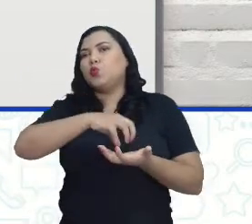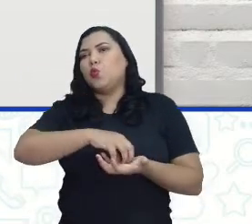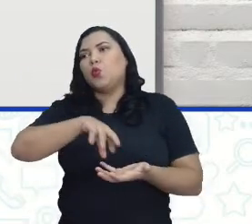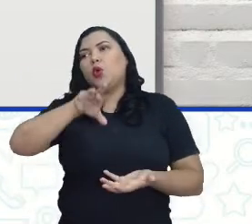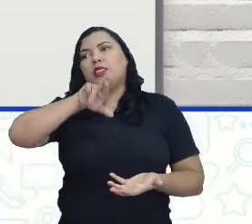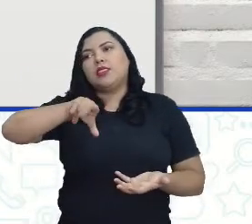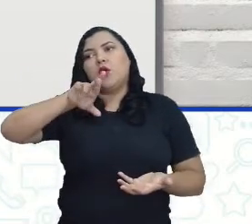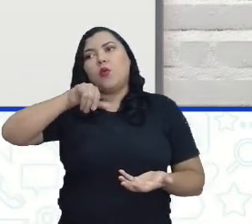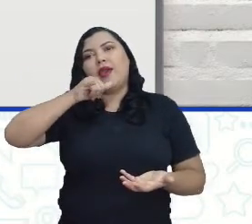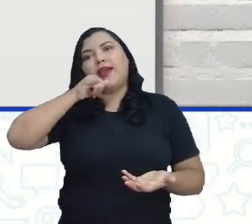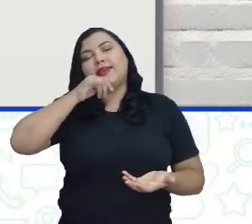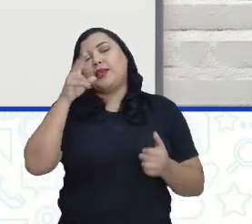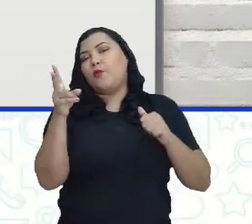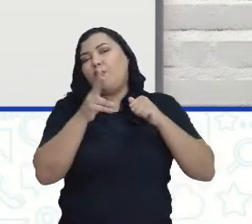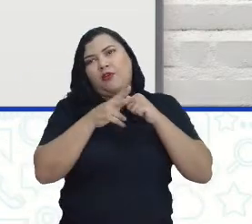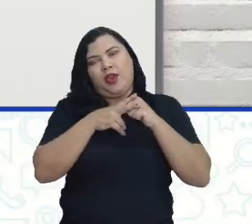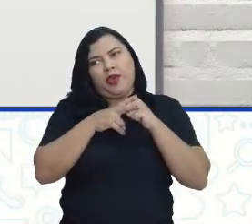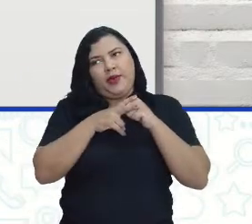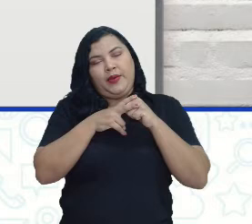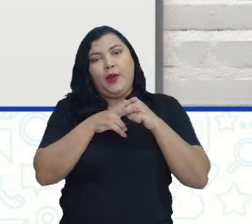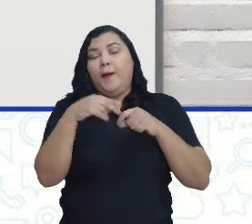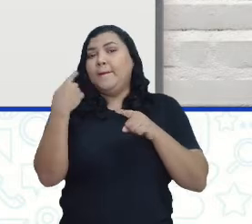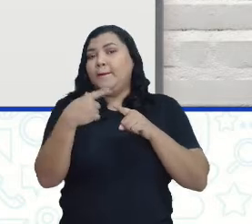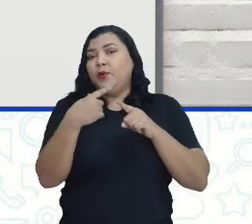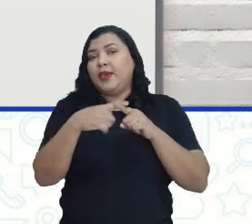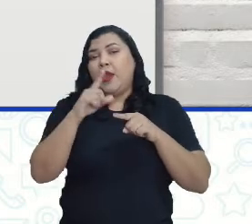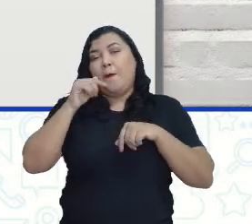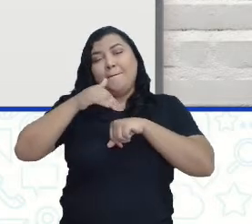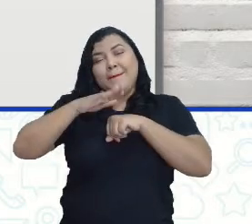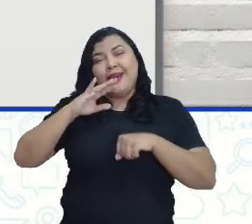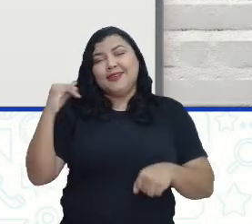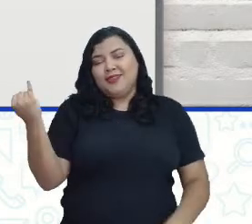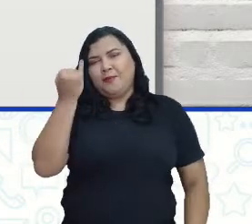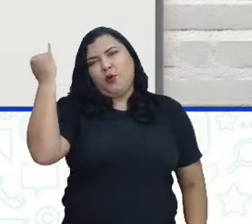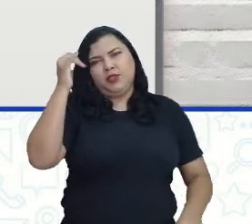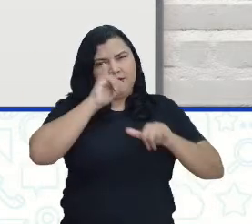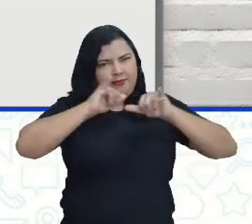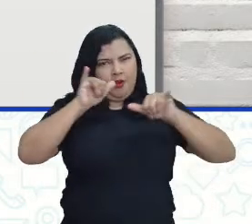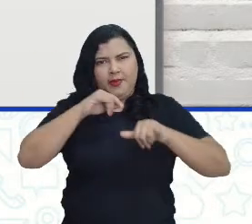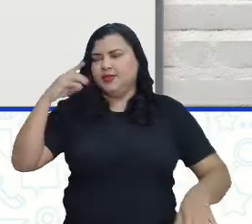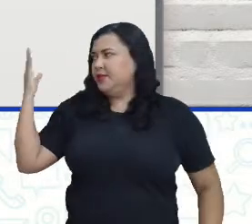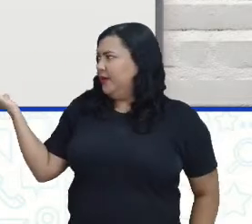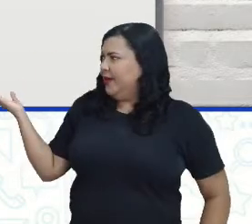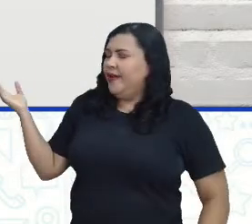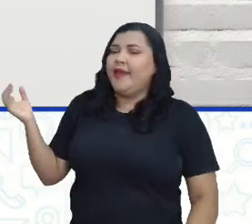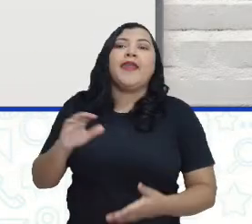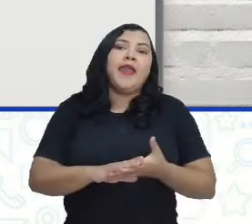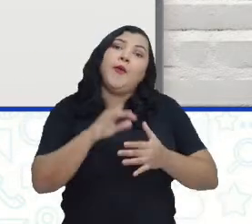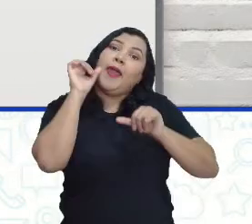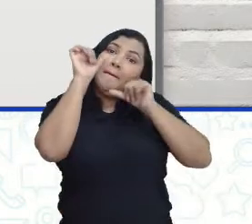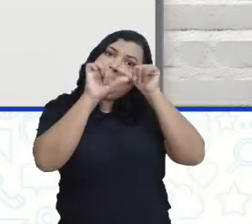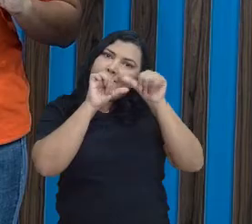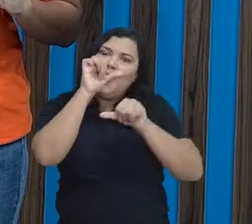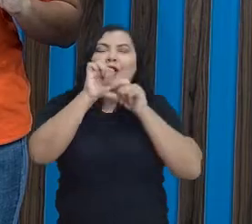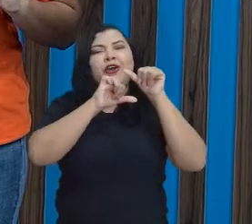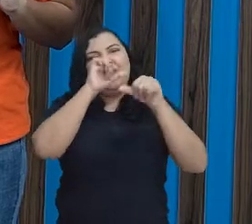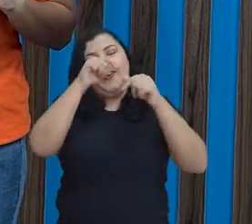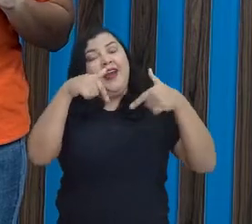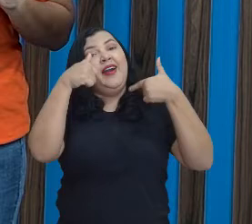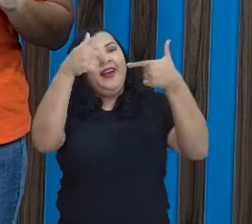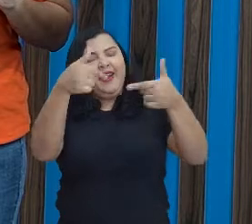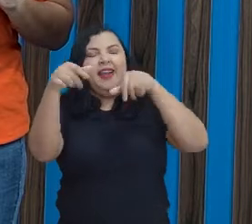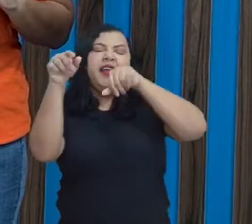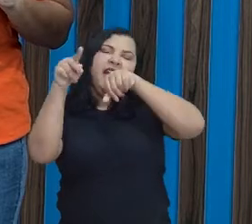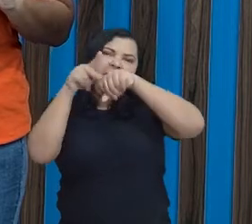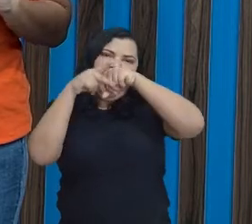ser exatamente o verbo. Porque o mais importante da informação aqui, foi modificado, é a ação